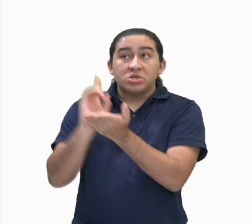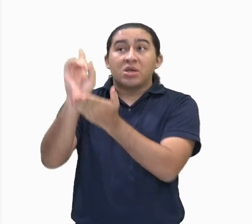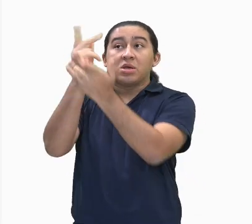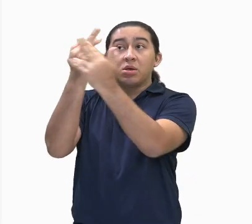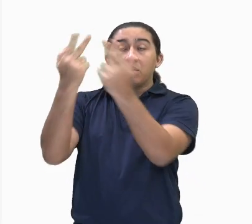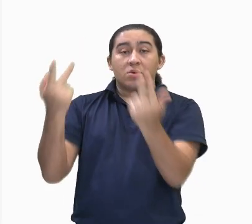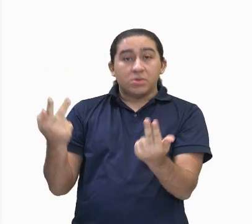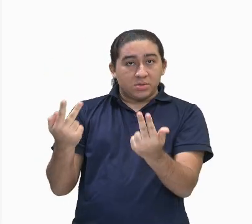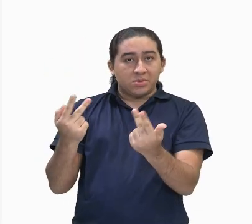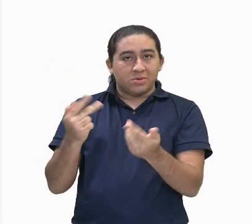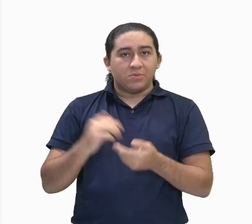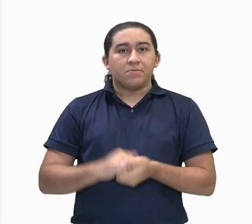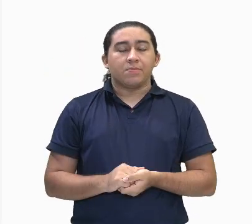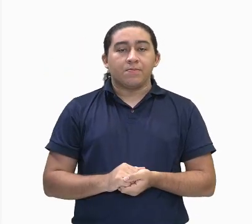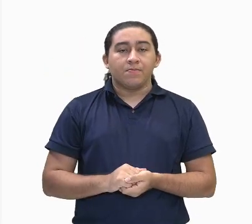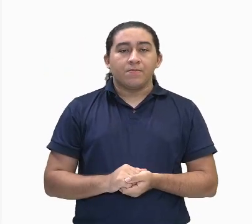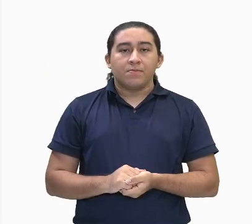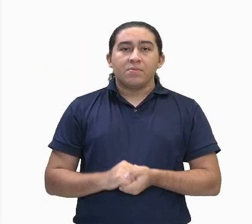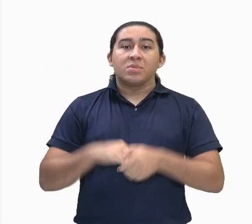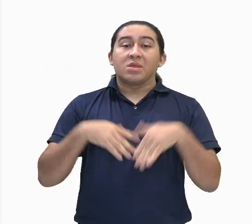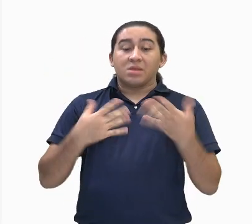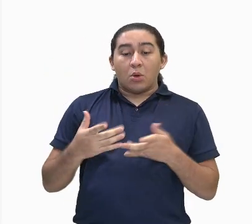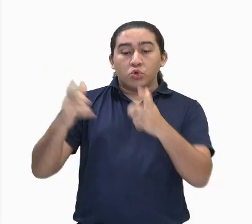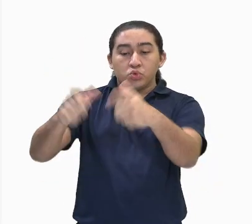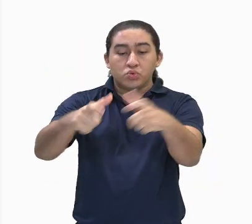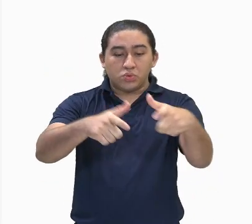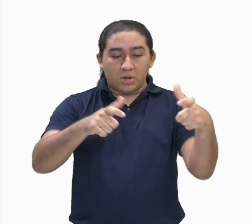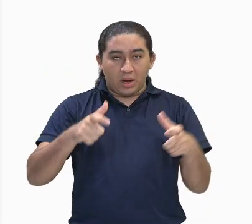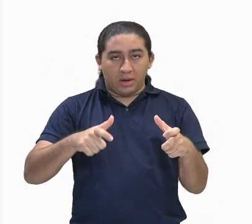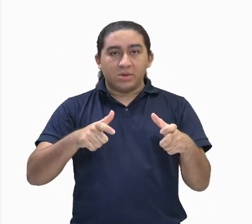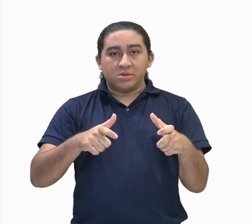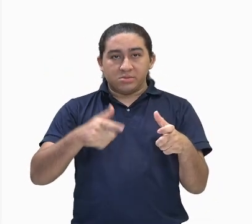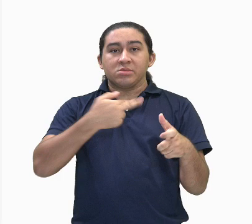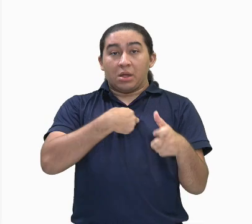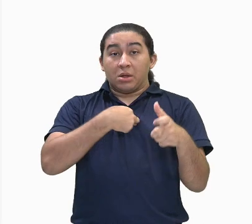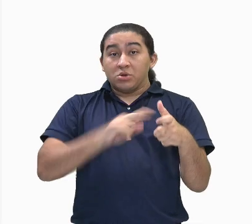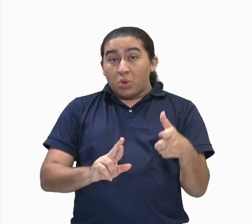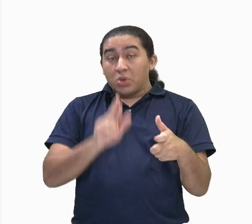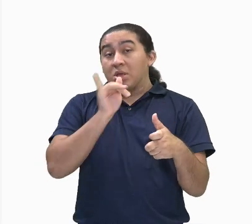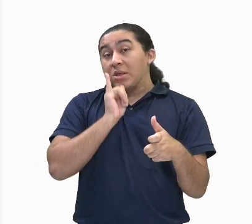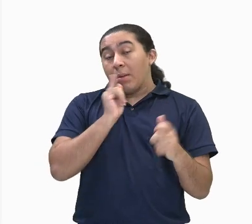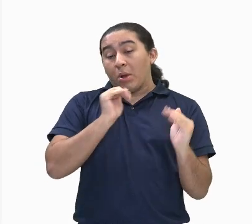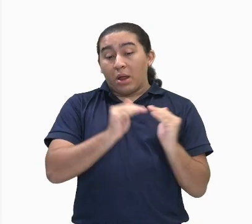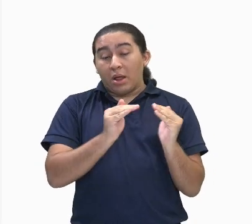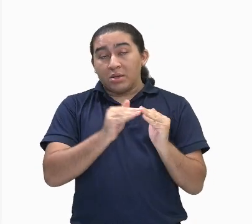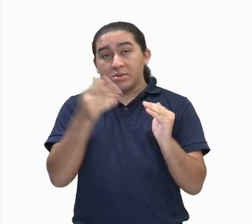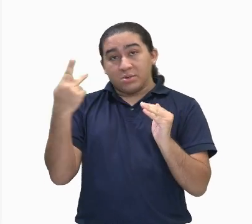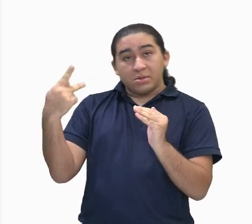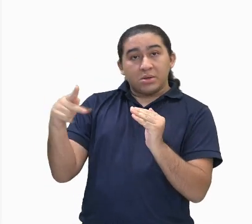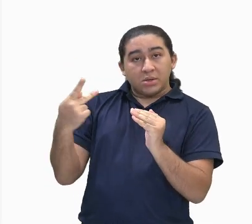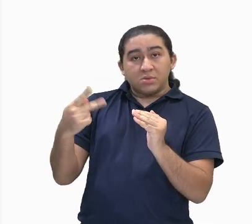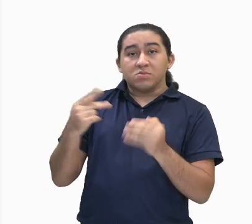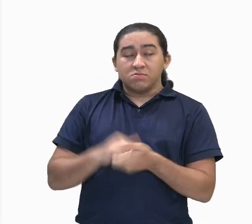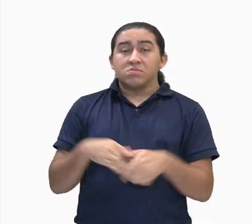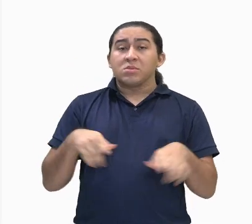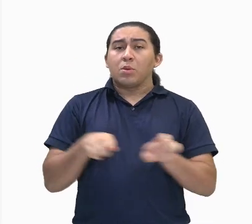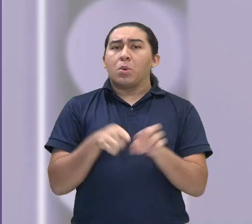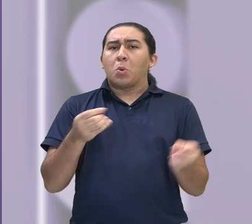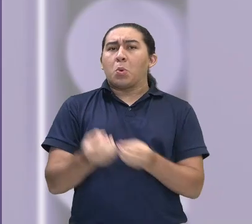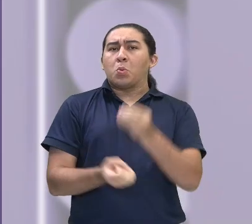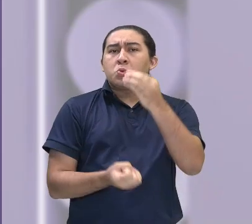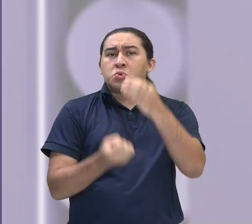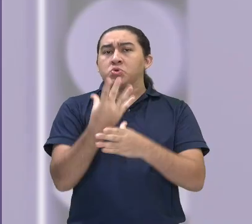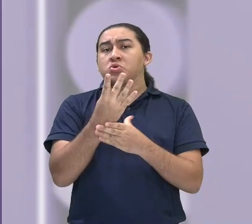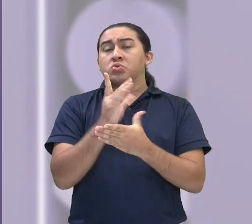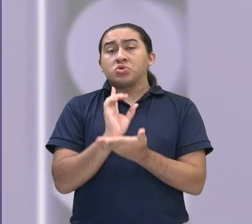Conta a origem dos deuses e dos lugares sagrados, como as moradas dos deuses. Né? Conta como surgiram os deuses